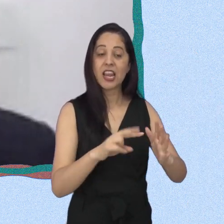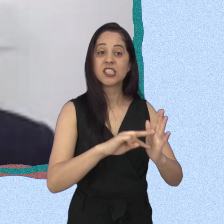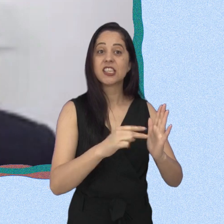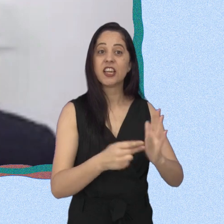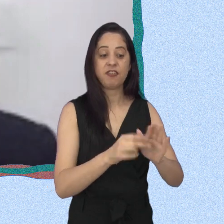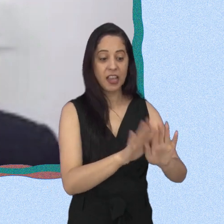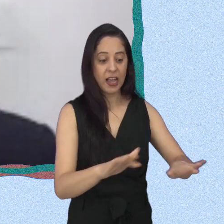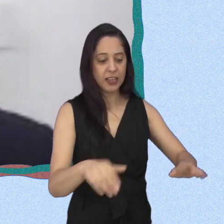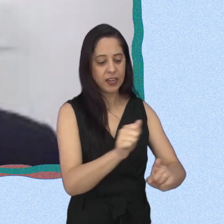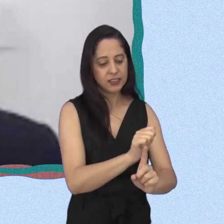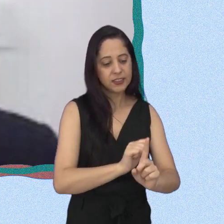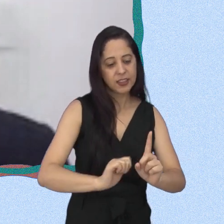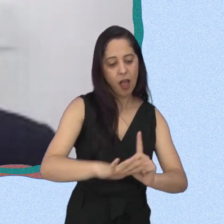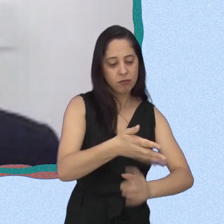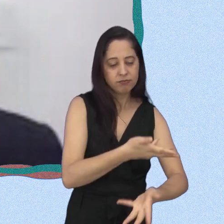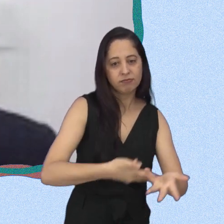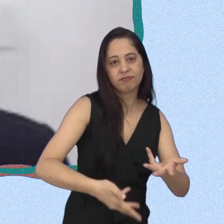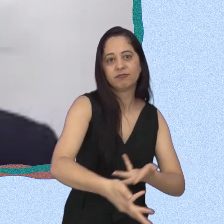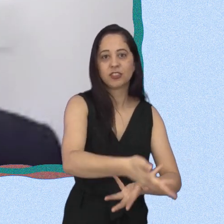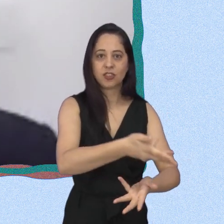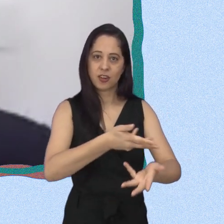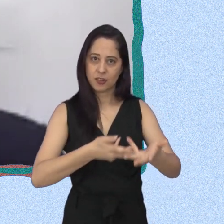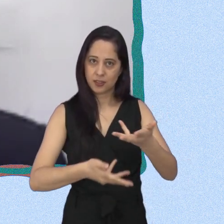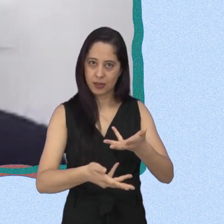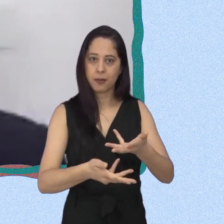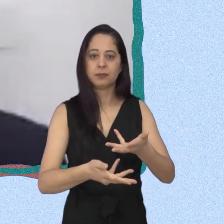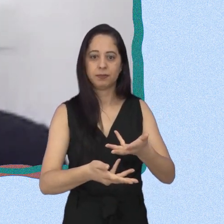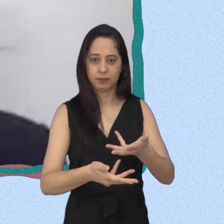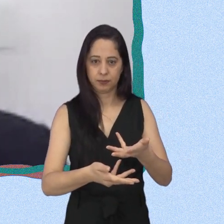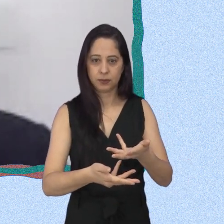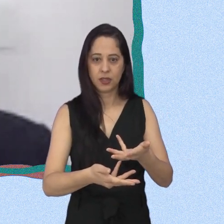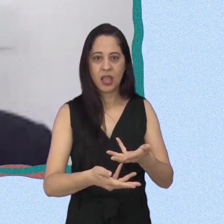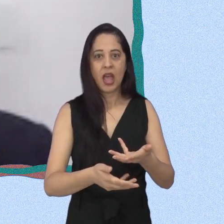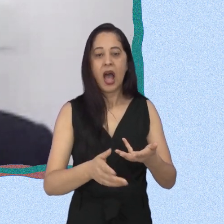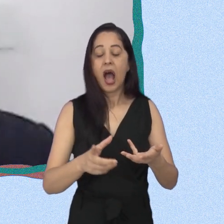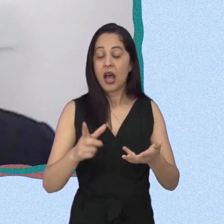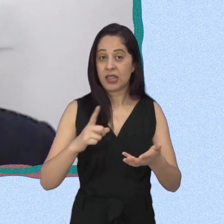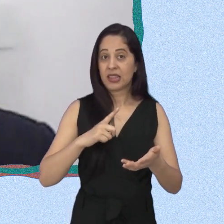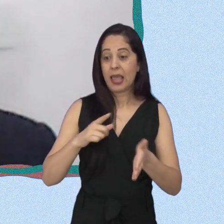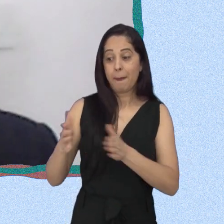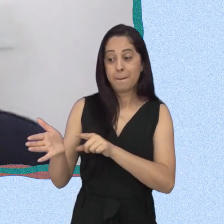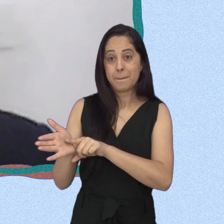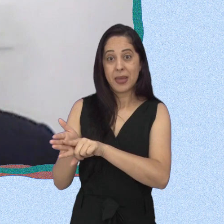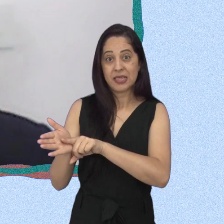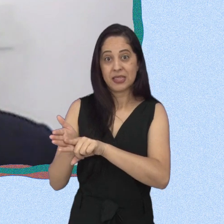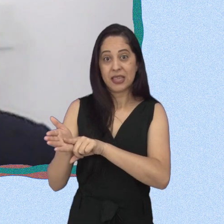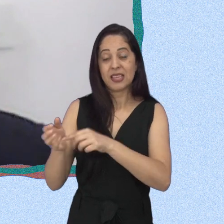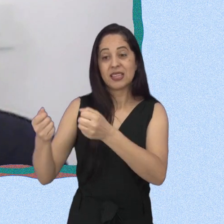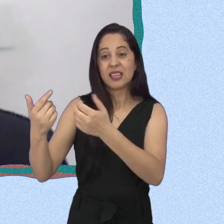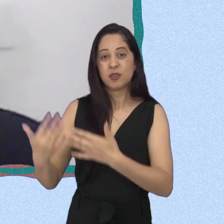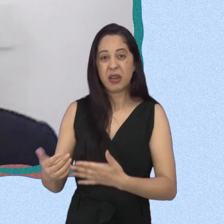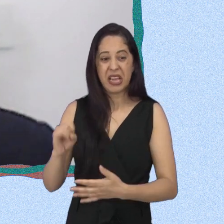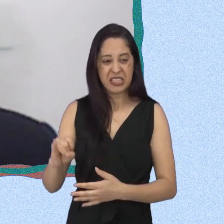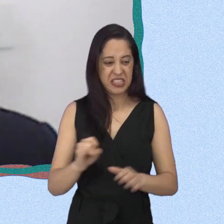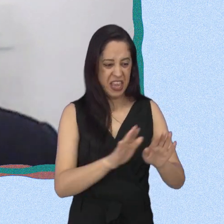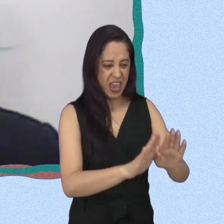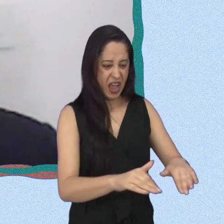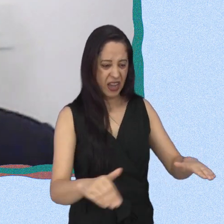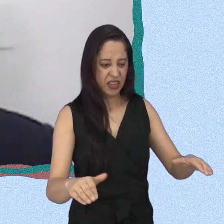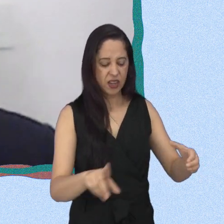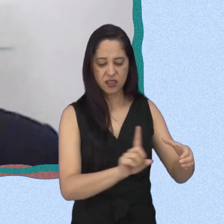se socializa. É muito interessante nós analisarmos estudos daquelas crianças que não